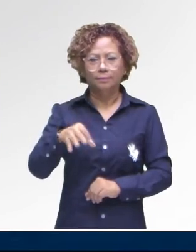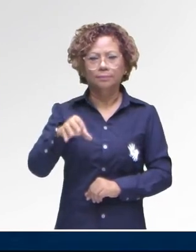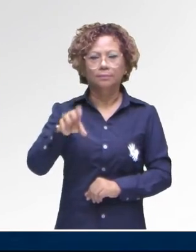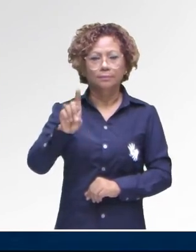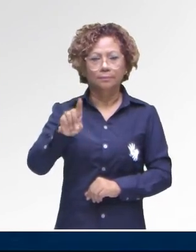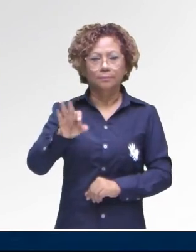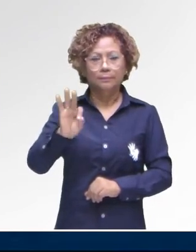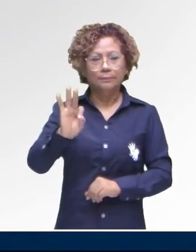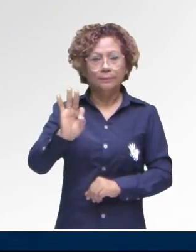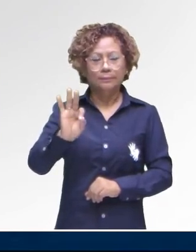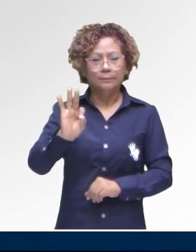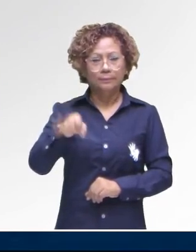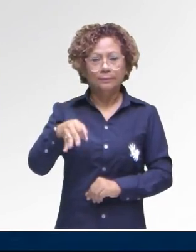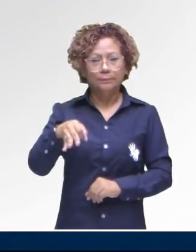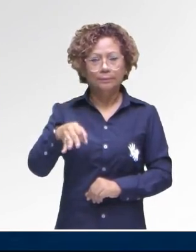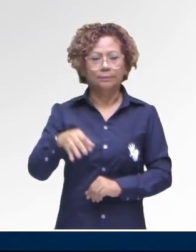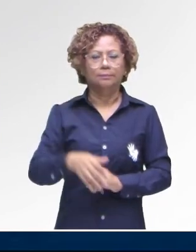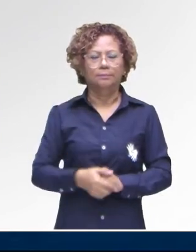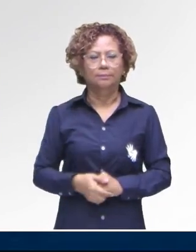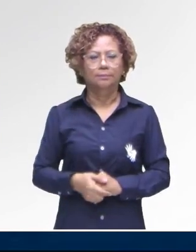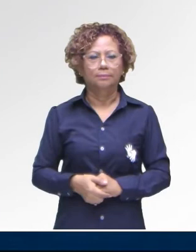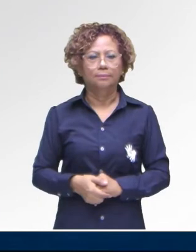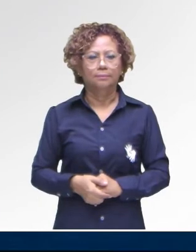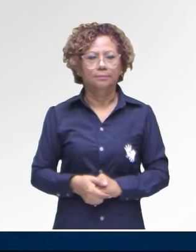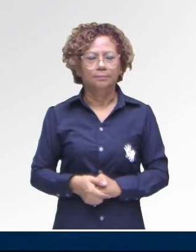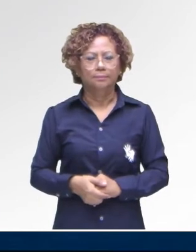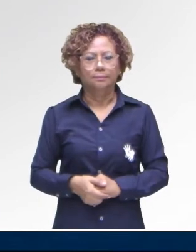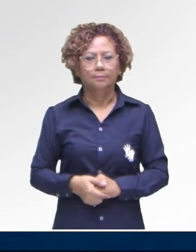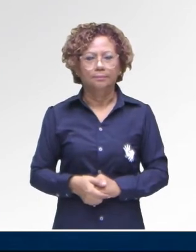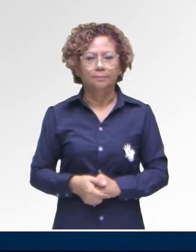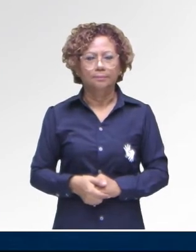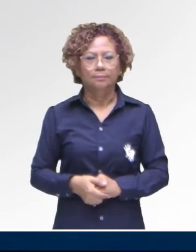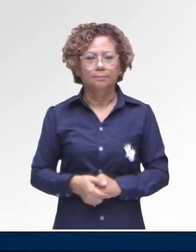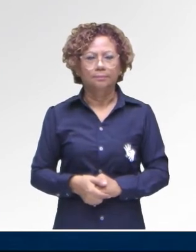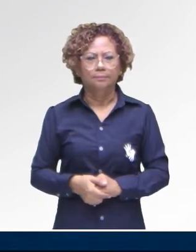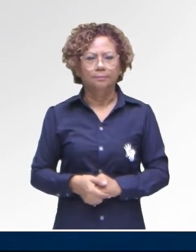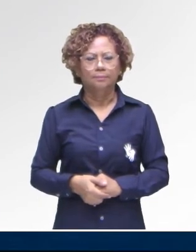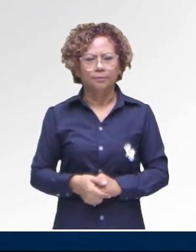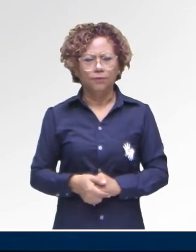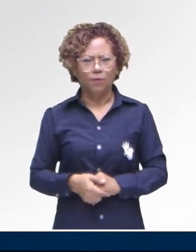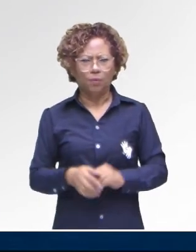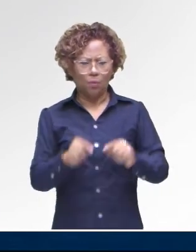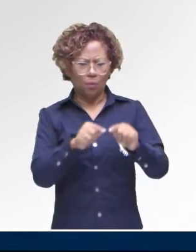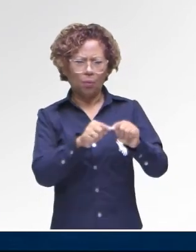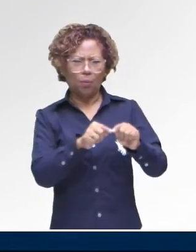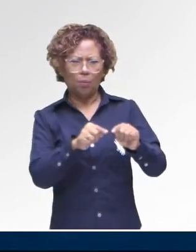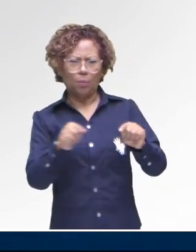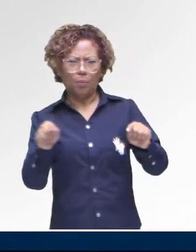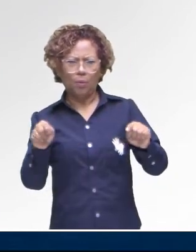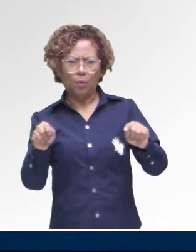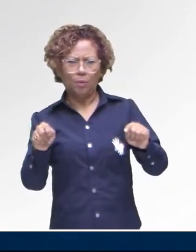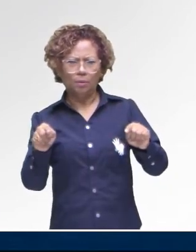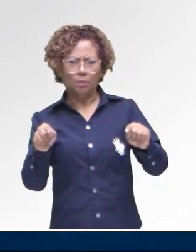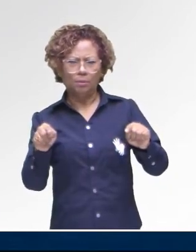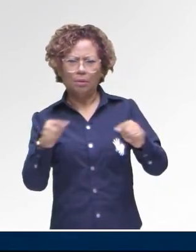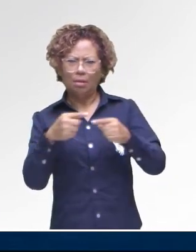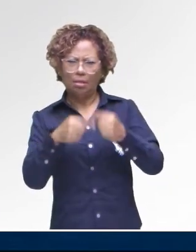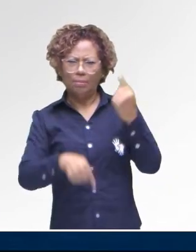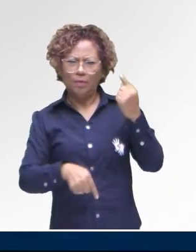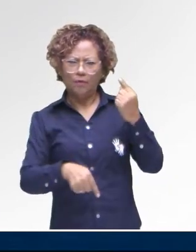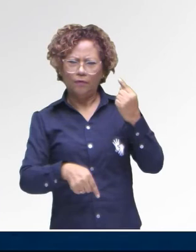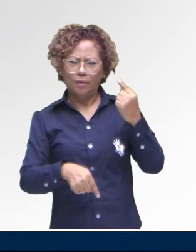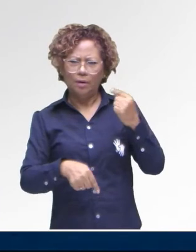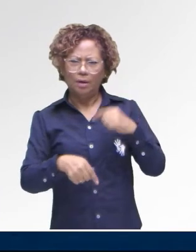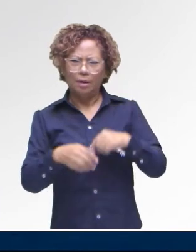Na letra E diz o seguinte: um ponto não pode ser atravessado por mais que uma reta.